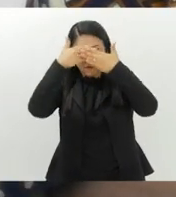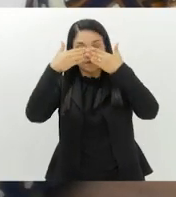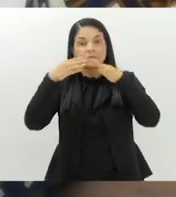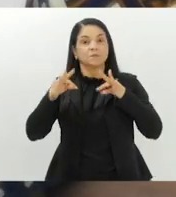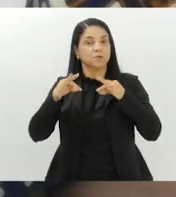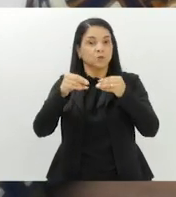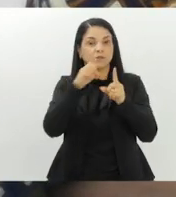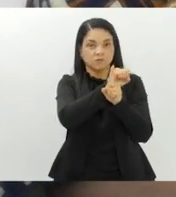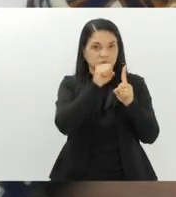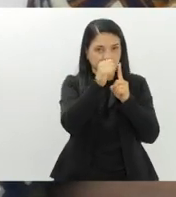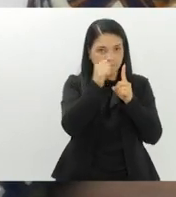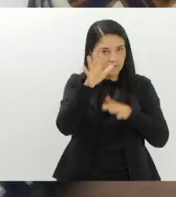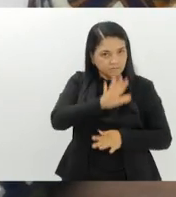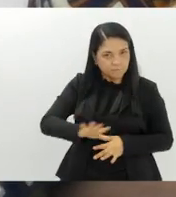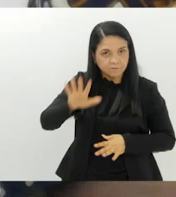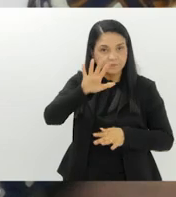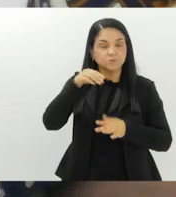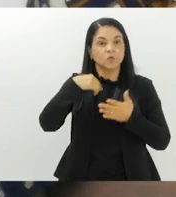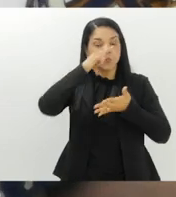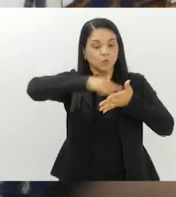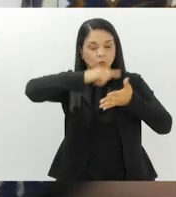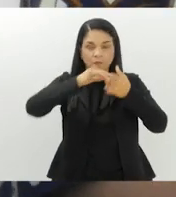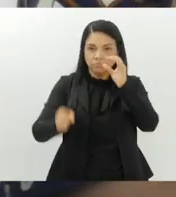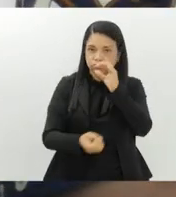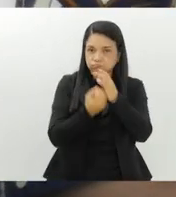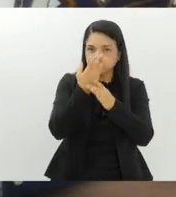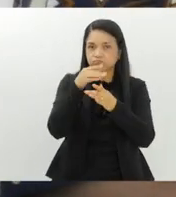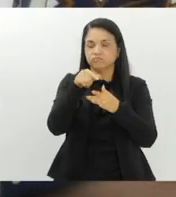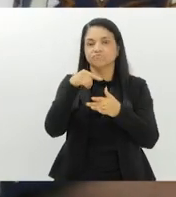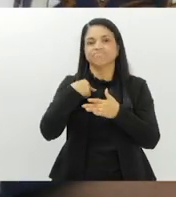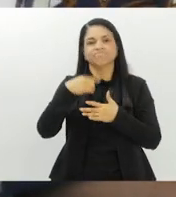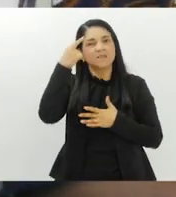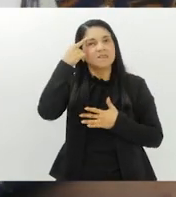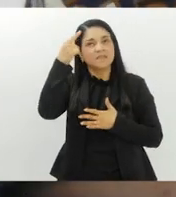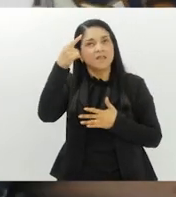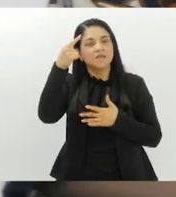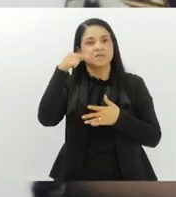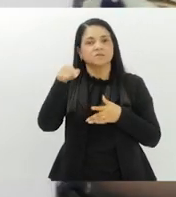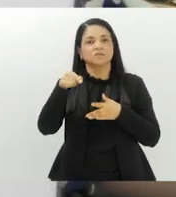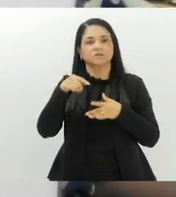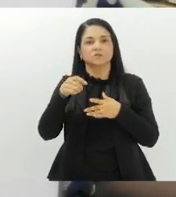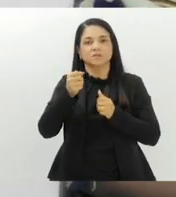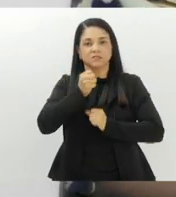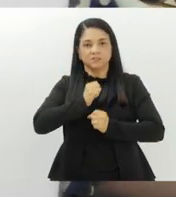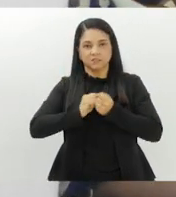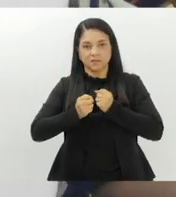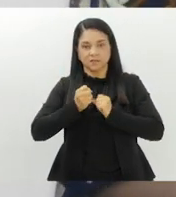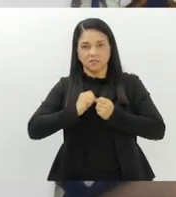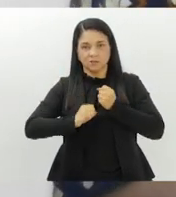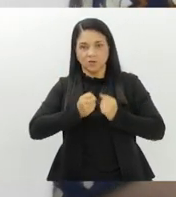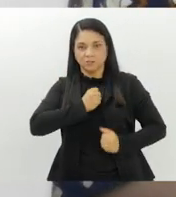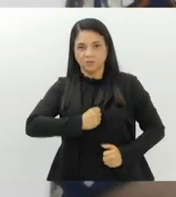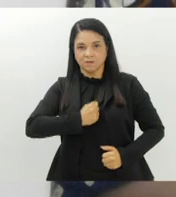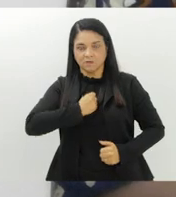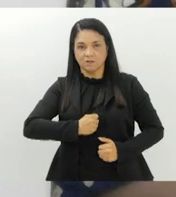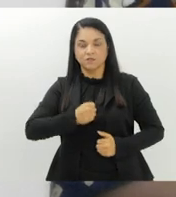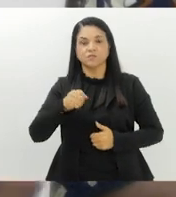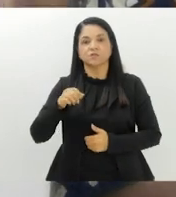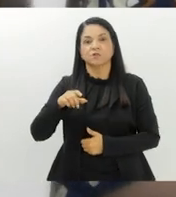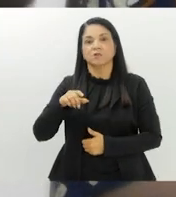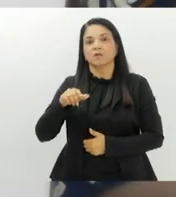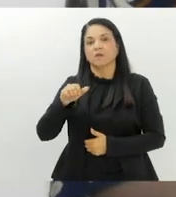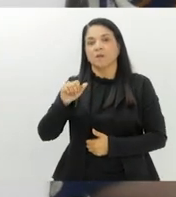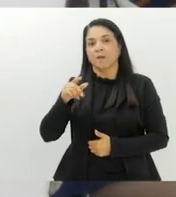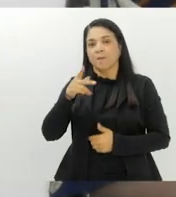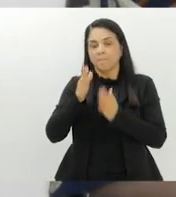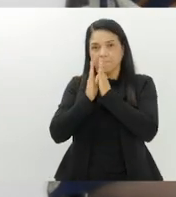todo. O documento foi criado e idealizado pelo sacerdote umbandista, o Pai Ortiz Belo, que está